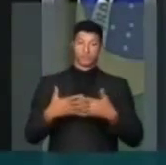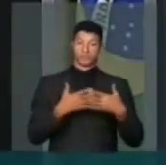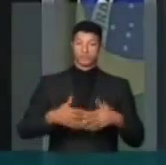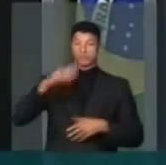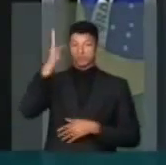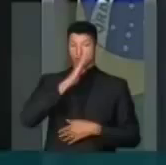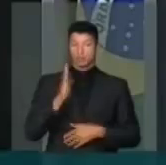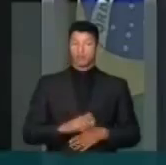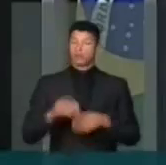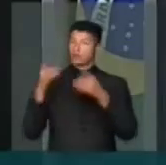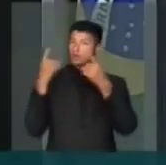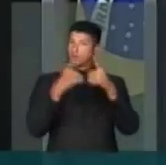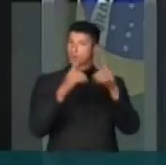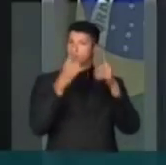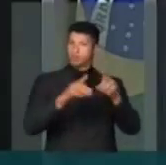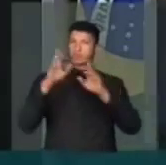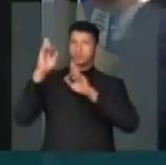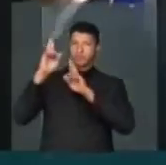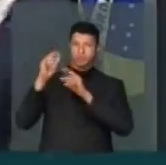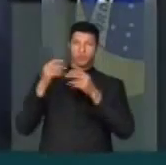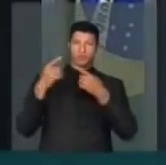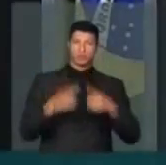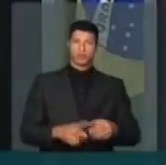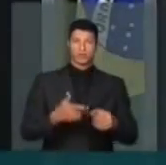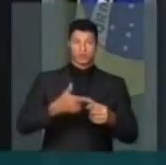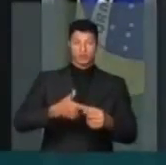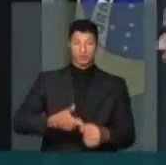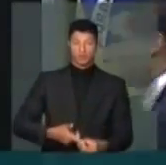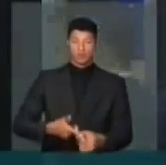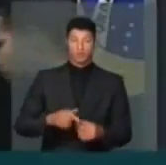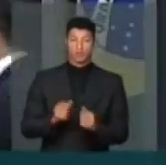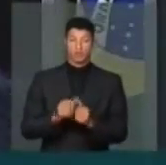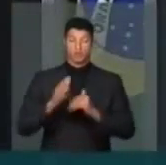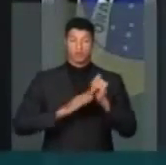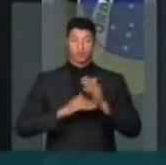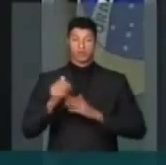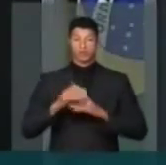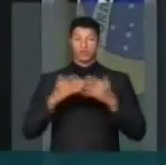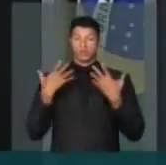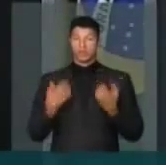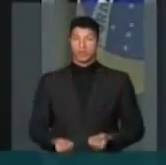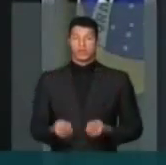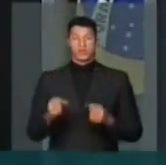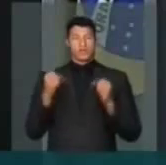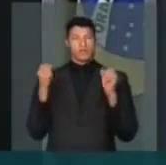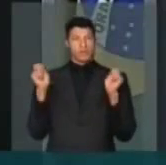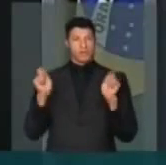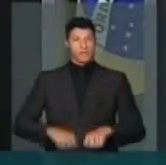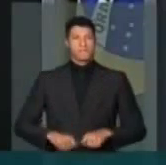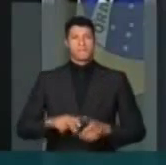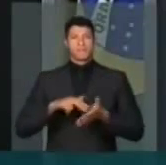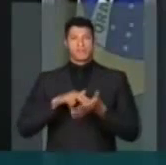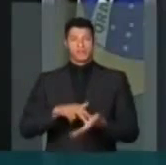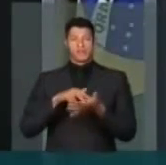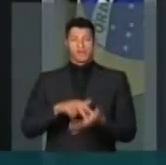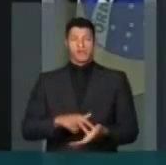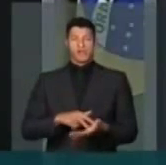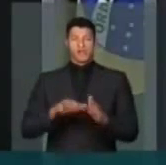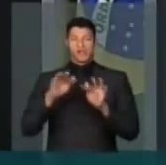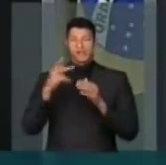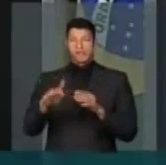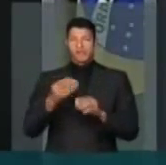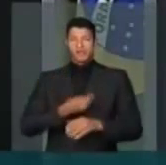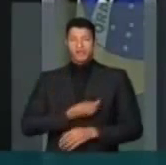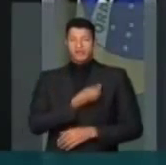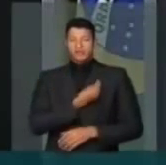brasileiros que protestam contra o aumento do diesel que sobrecarrega a possibilidade de sustentarem a